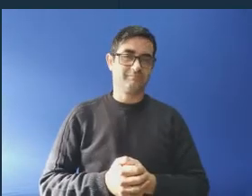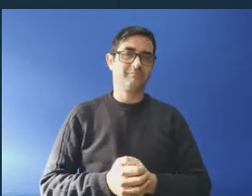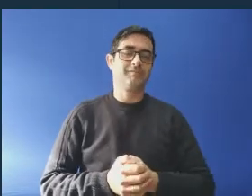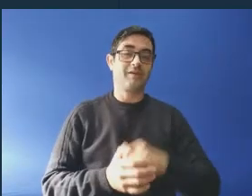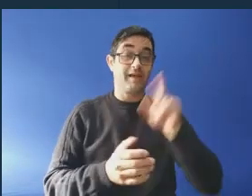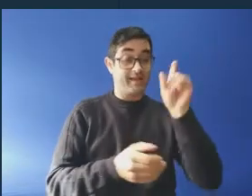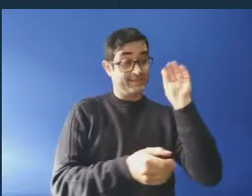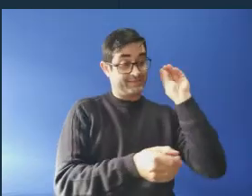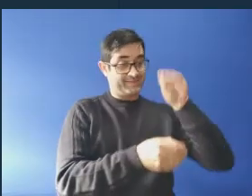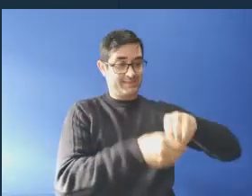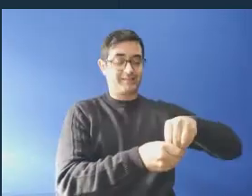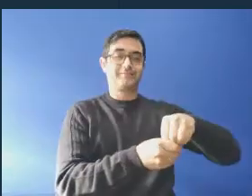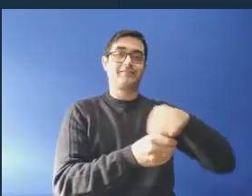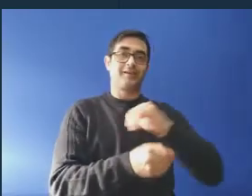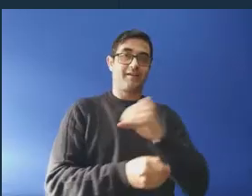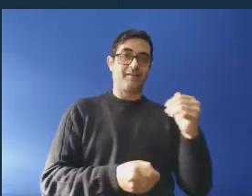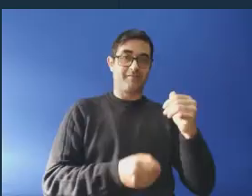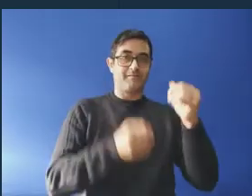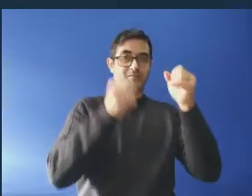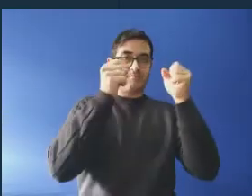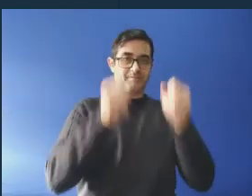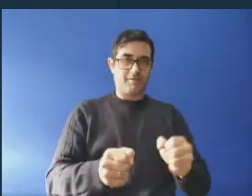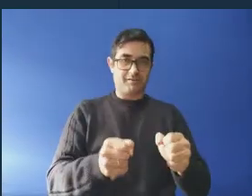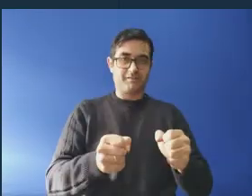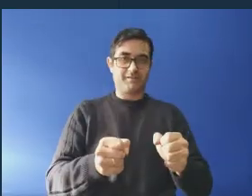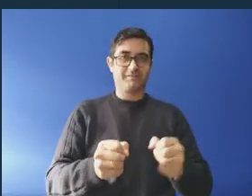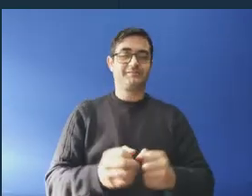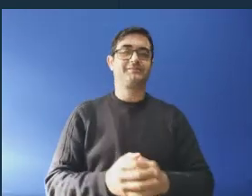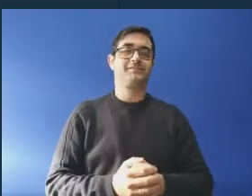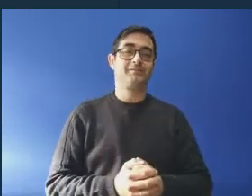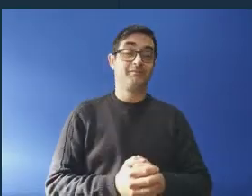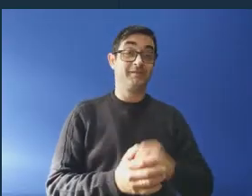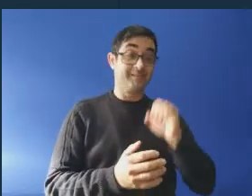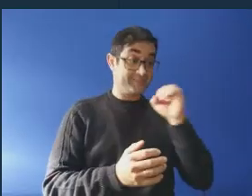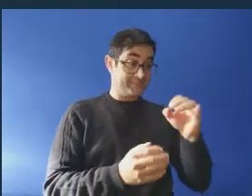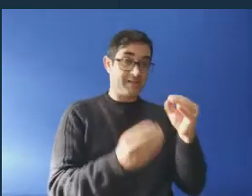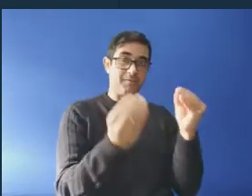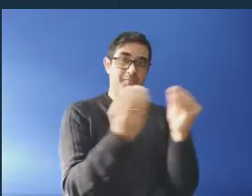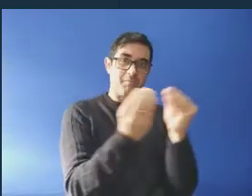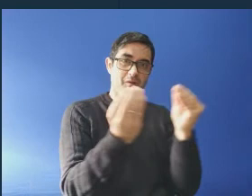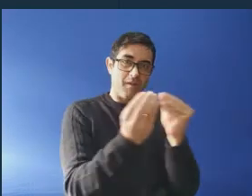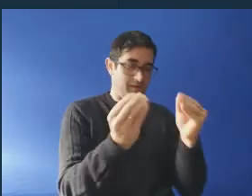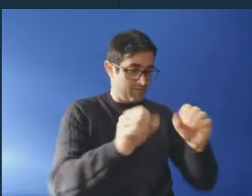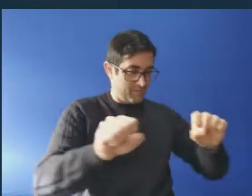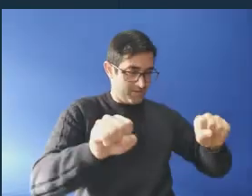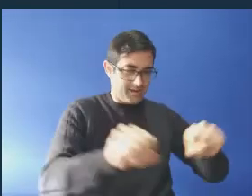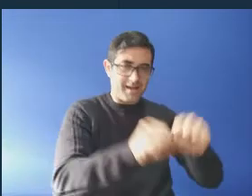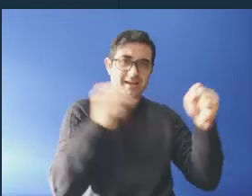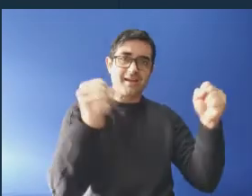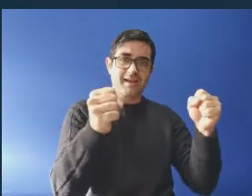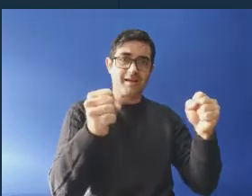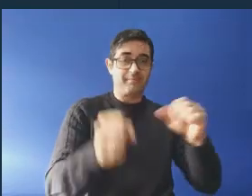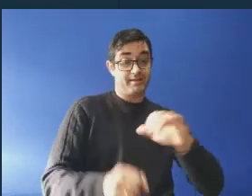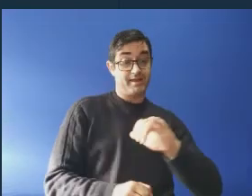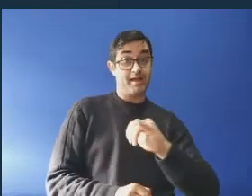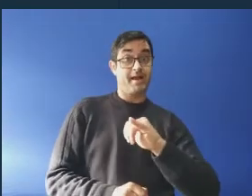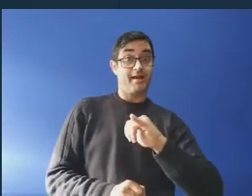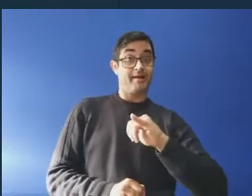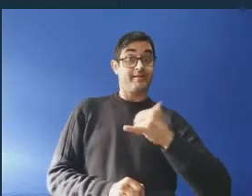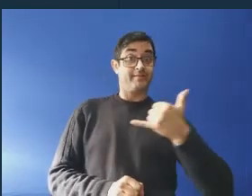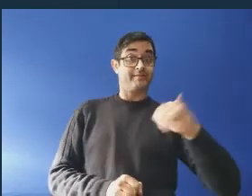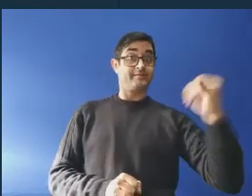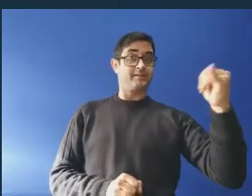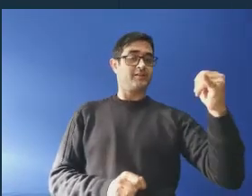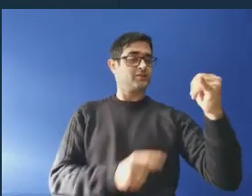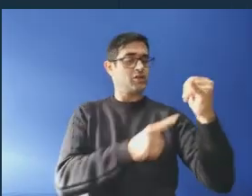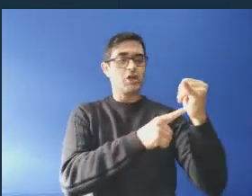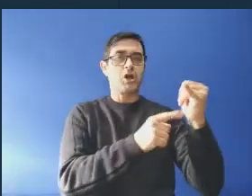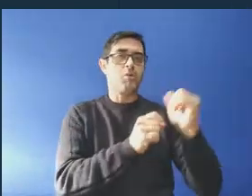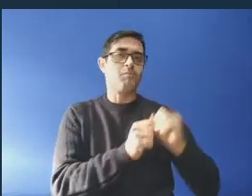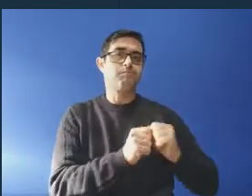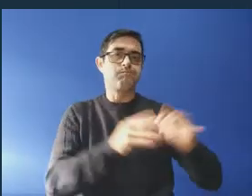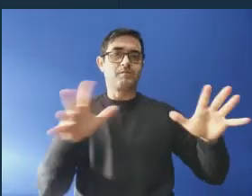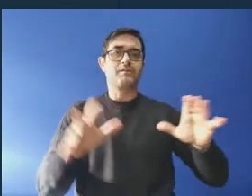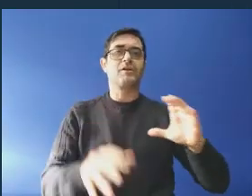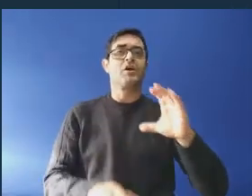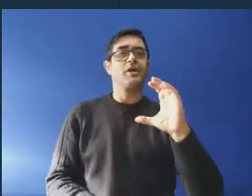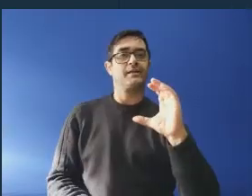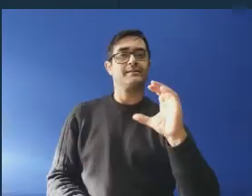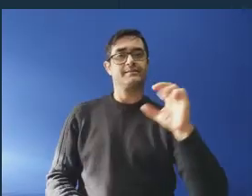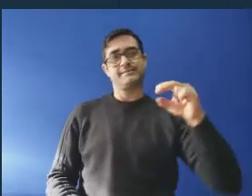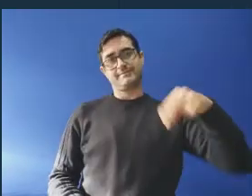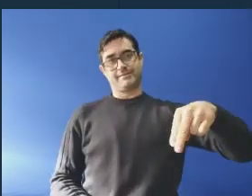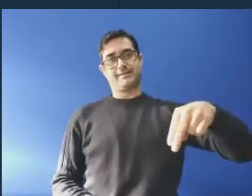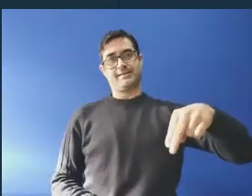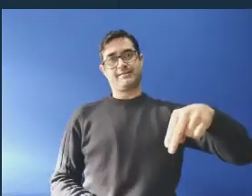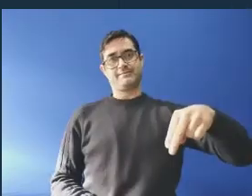nas ligações químicas. Quando essa molécula se quebra, essa energia é liberada na forma de energia cinética, que